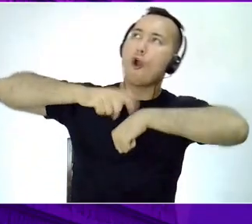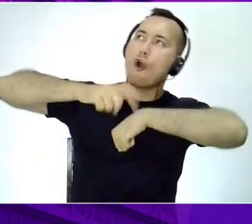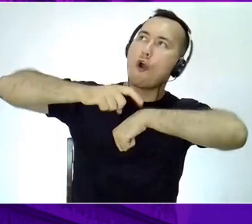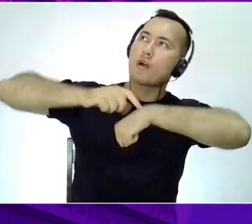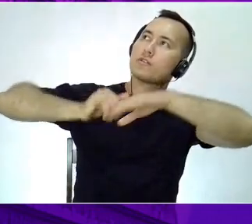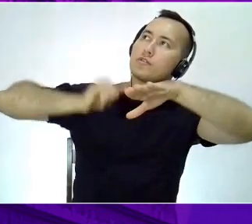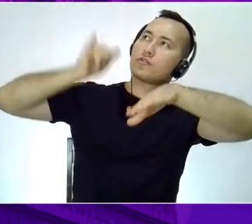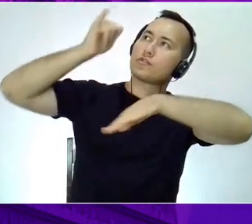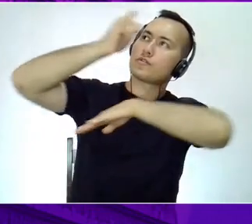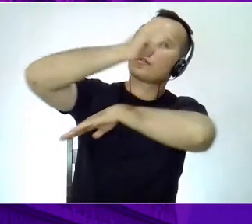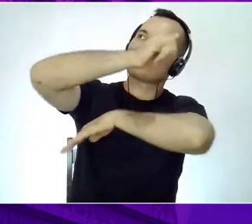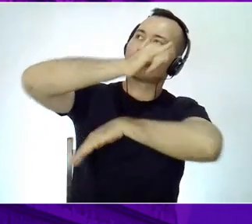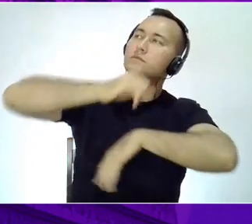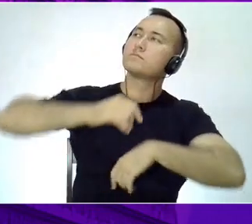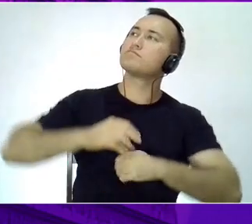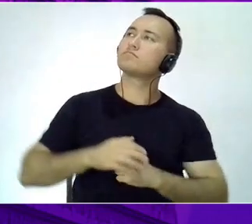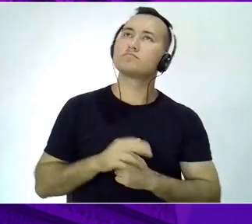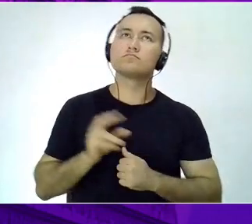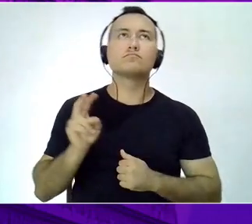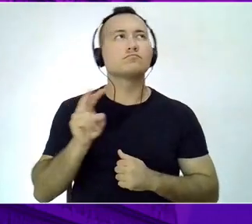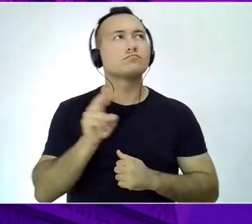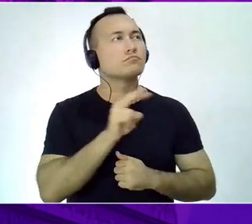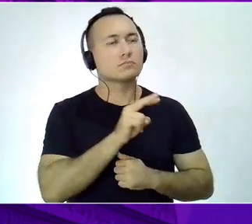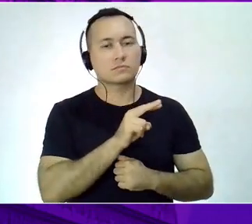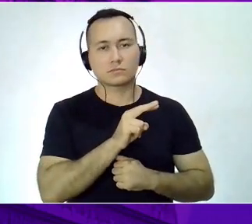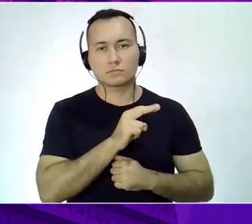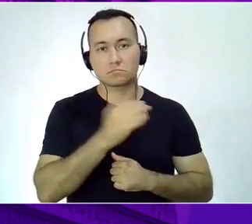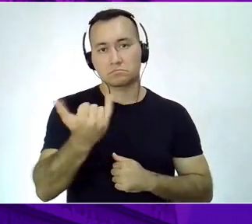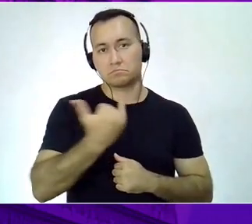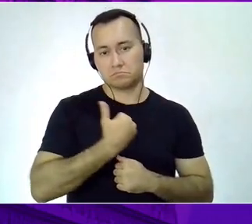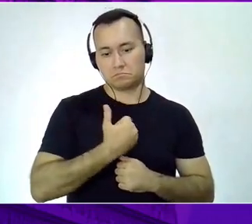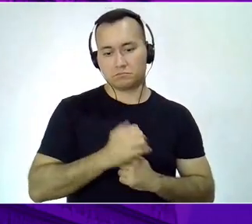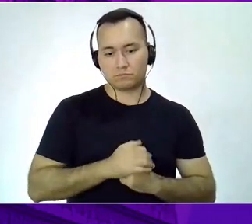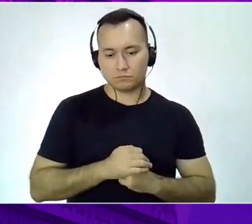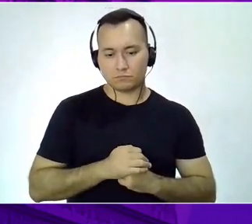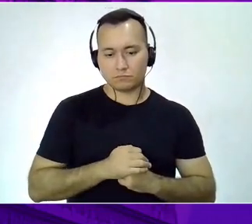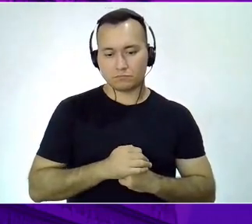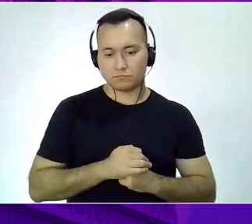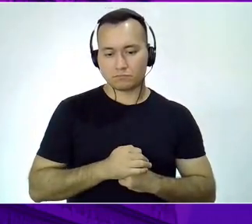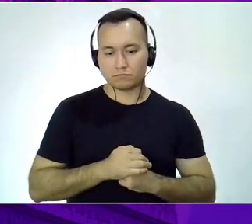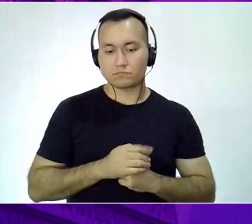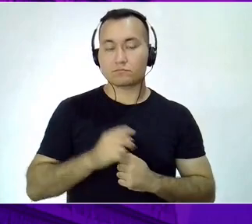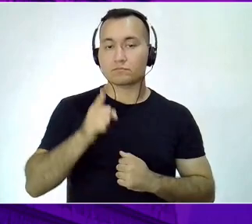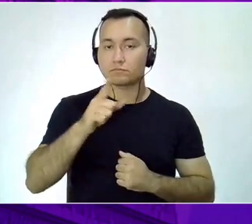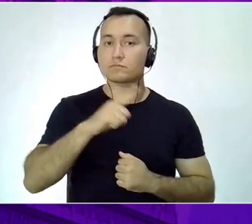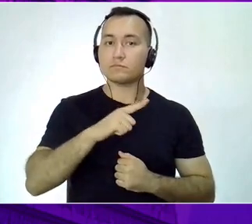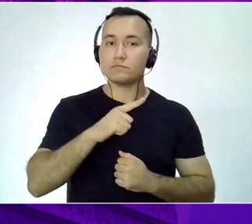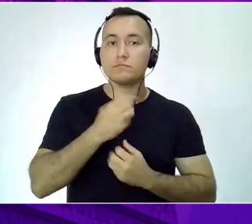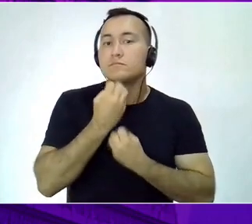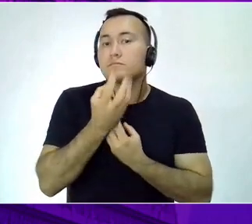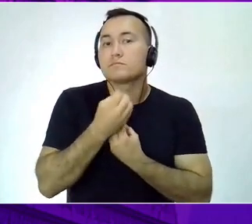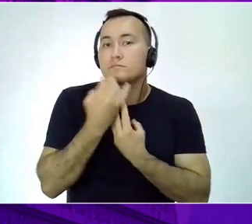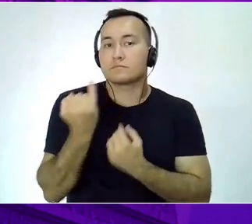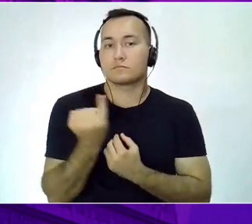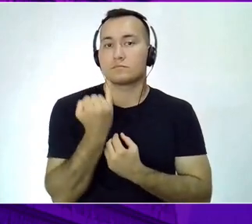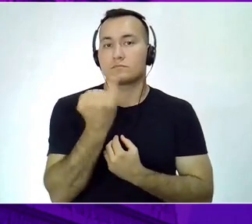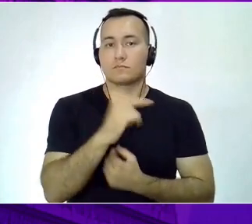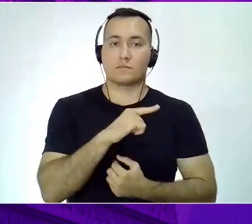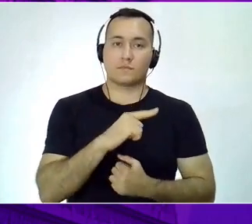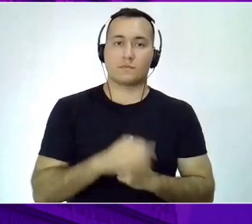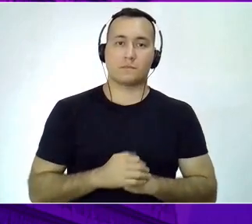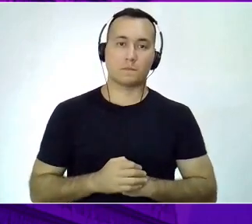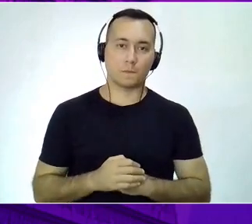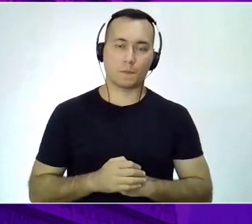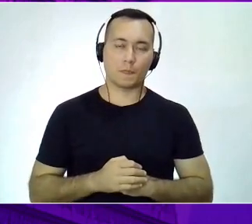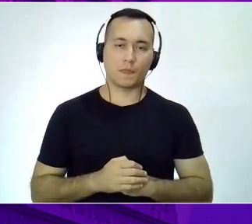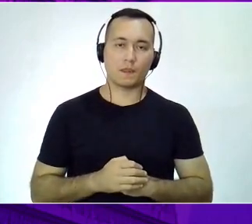razoavelmente estático. Mas eu quero dar destaque para o outro, tá? Se vocês têm visualizações estáticas, ou mesmo em dashboards,